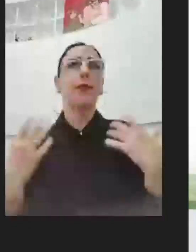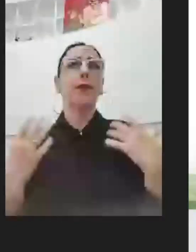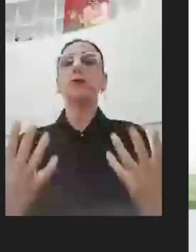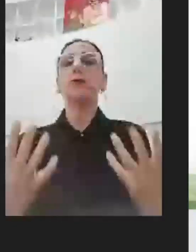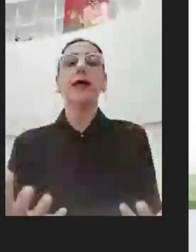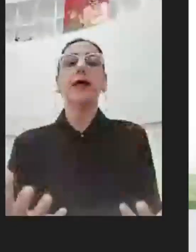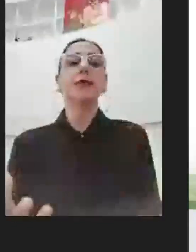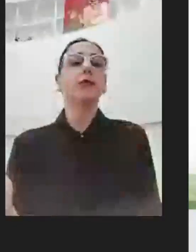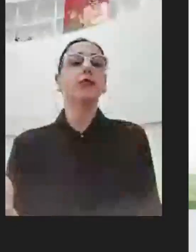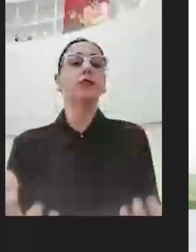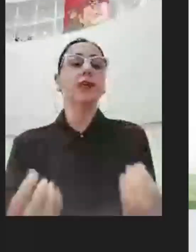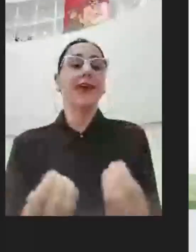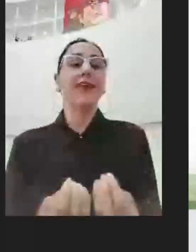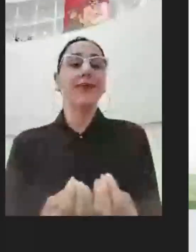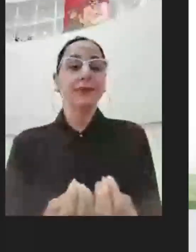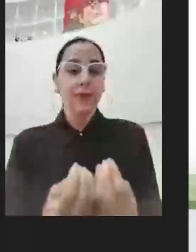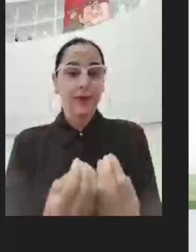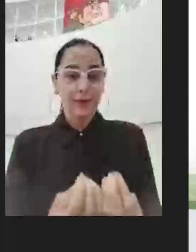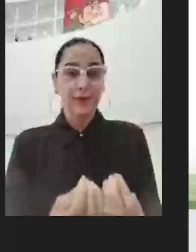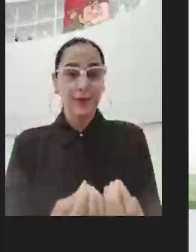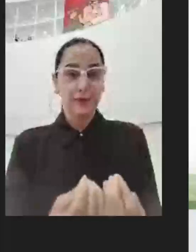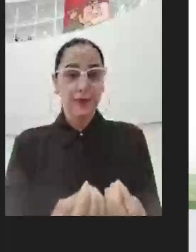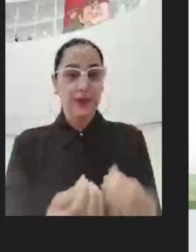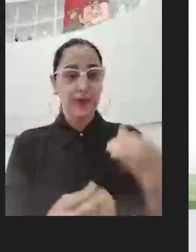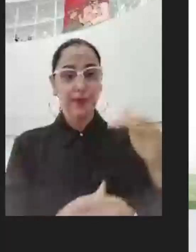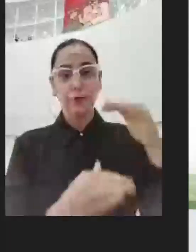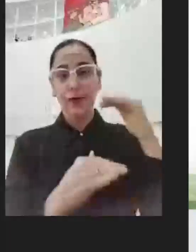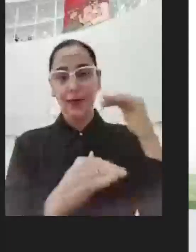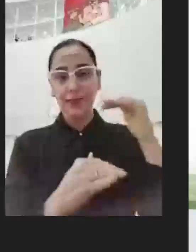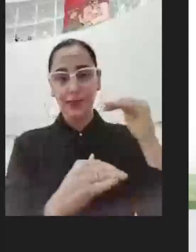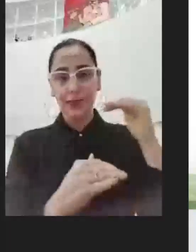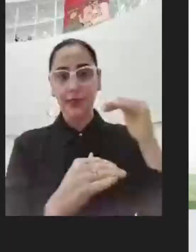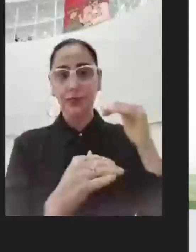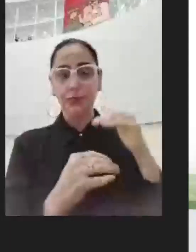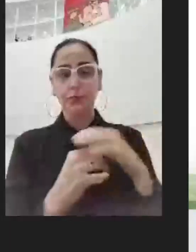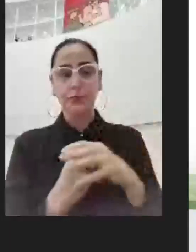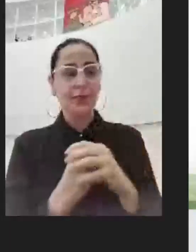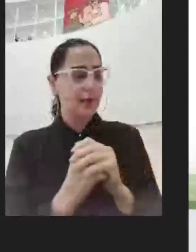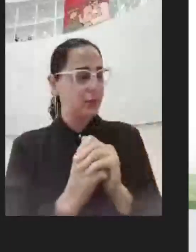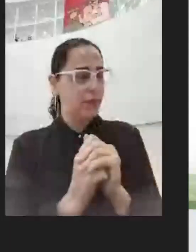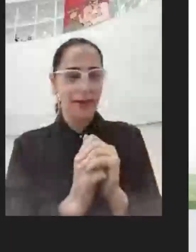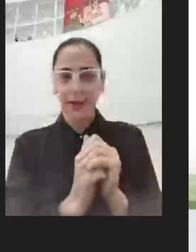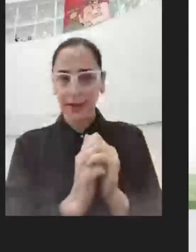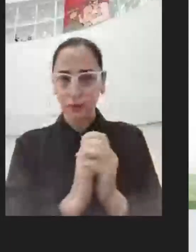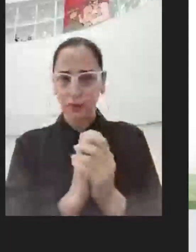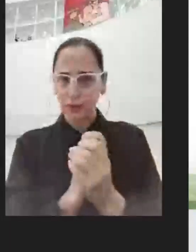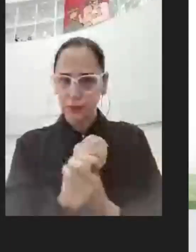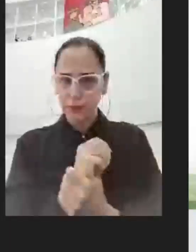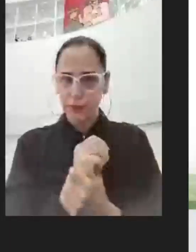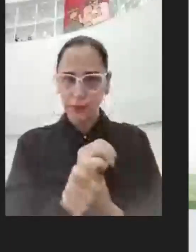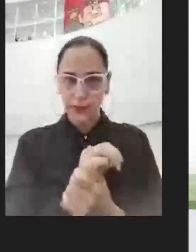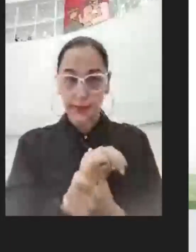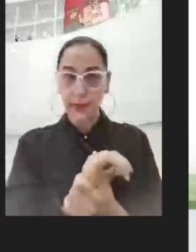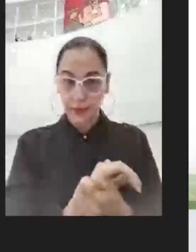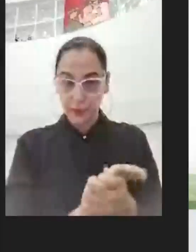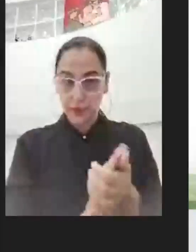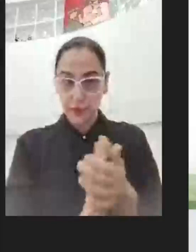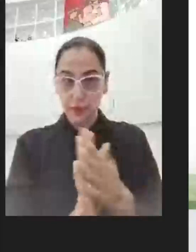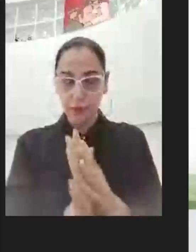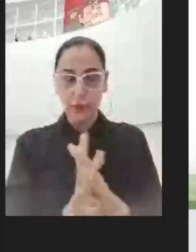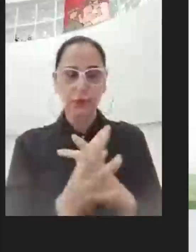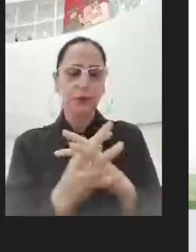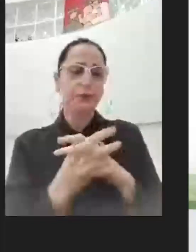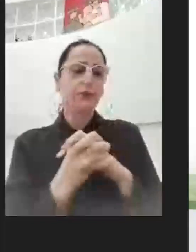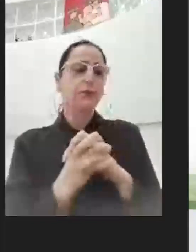trabalhar dentro da própria unidade de saúde, já era levado para elas uma latinha, o nome na época era Nanu, um dos